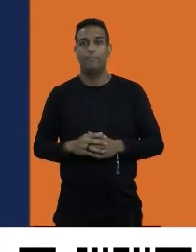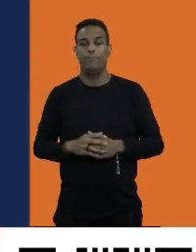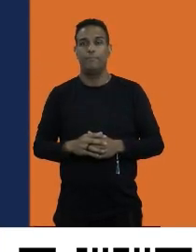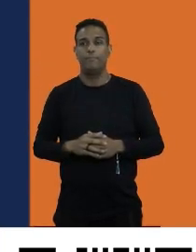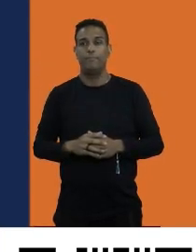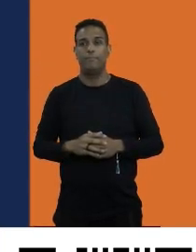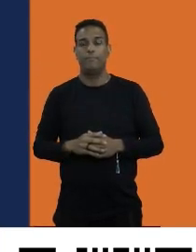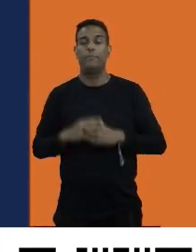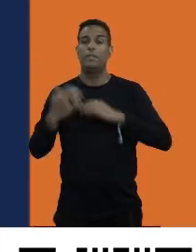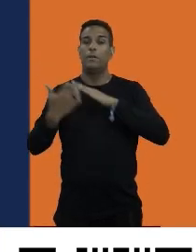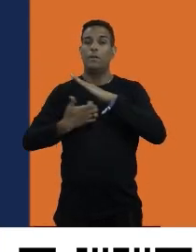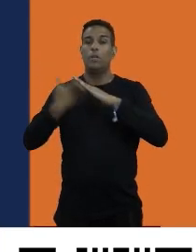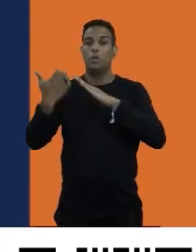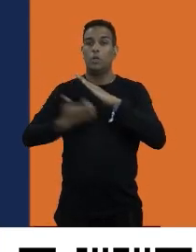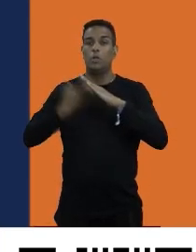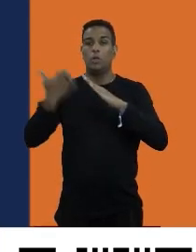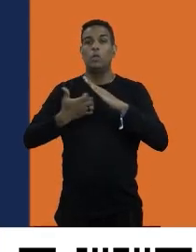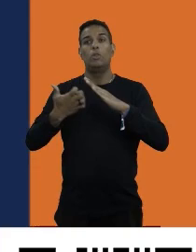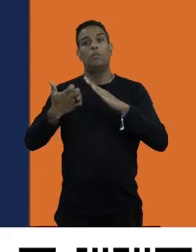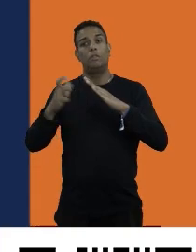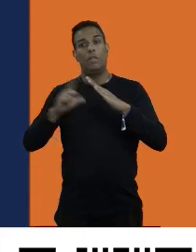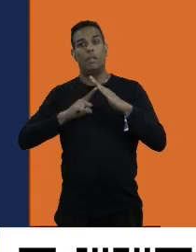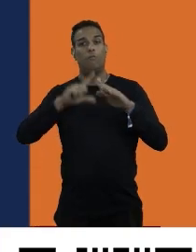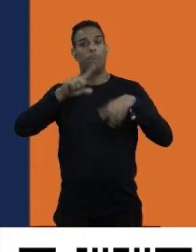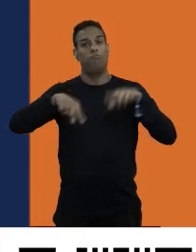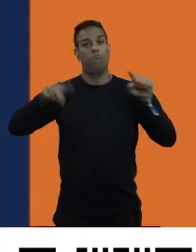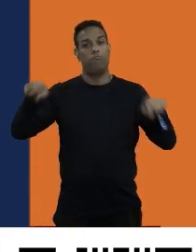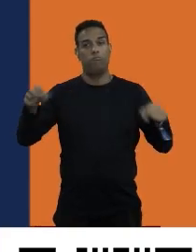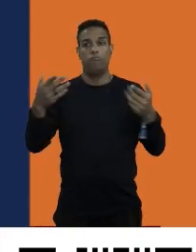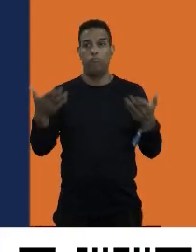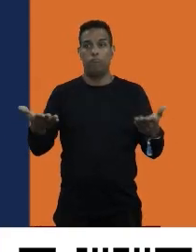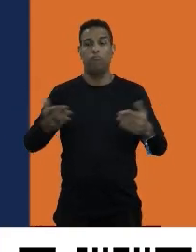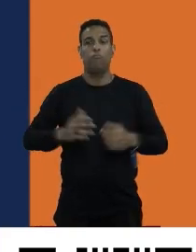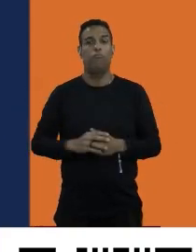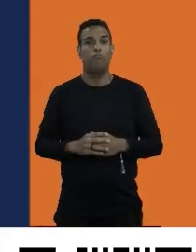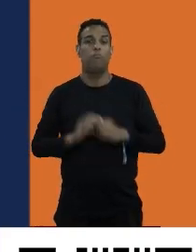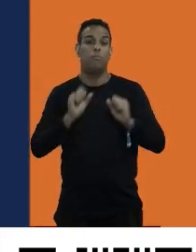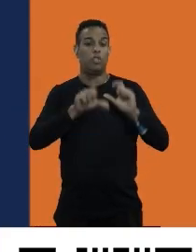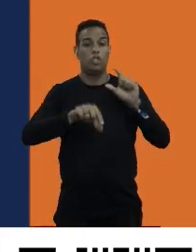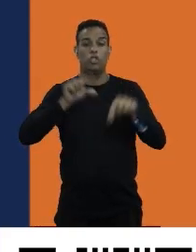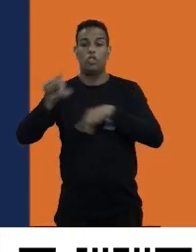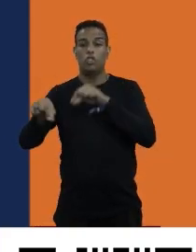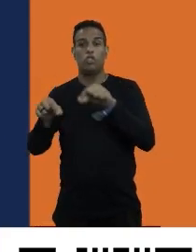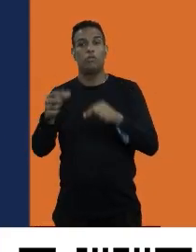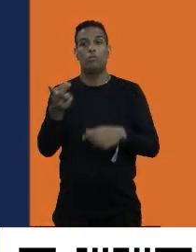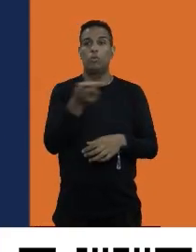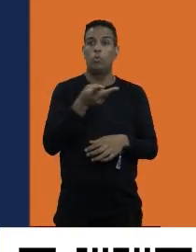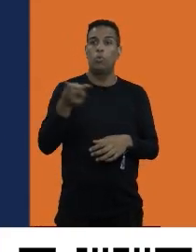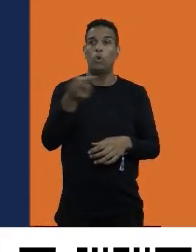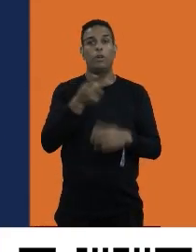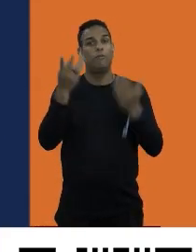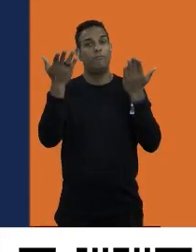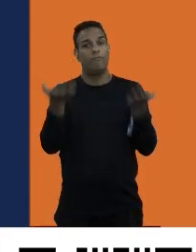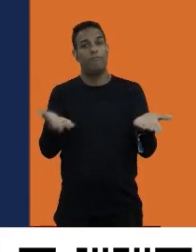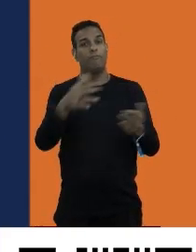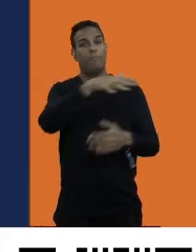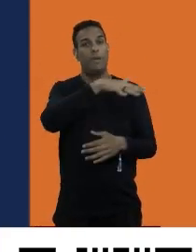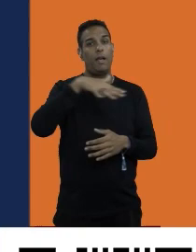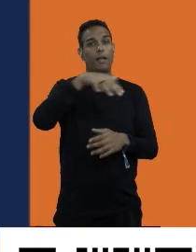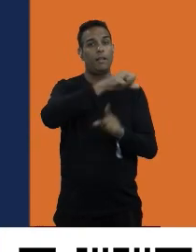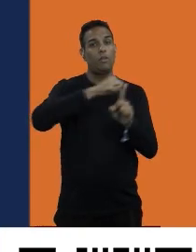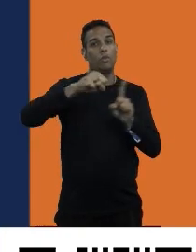www.premiovisãoconsciente.com.br. As empresas são divididas por porte e você pode escolher uma das duas categorias, meio ambiente